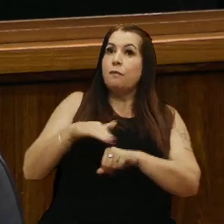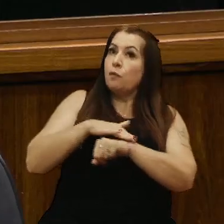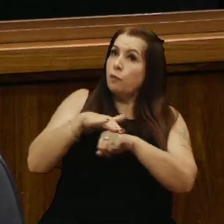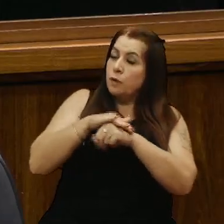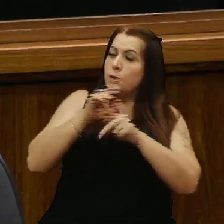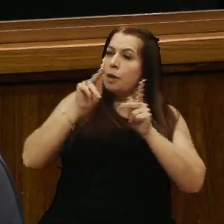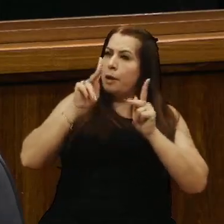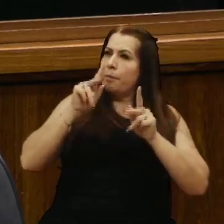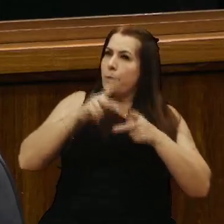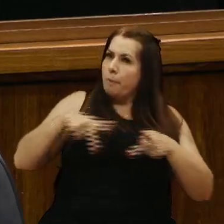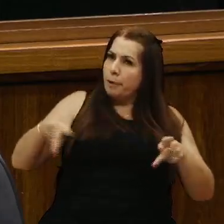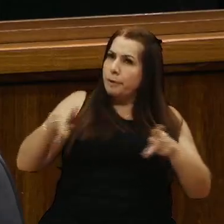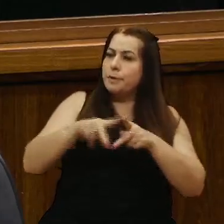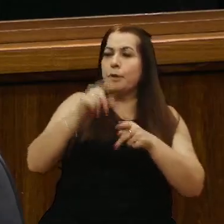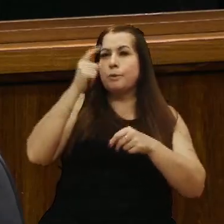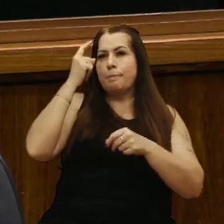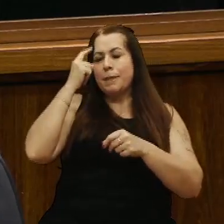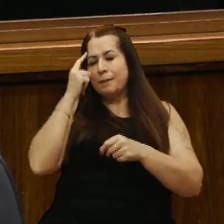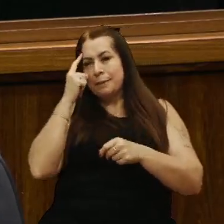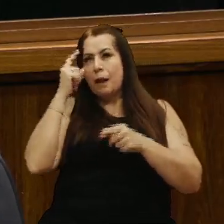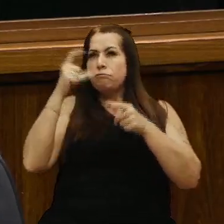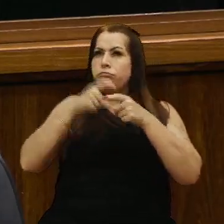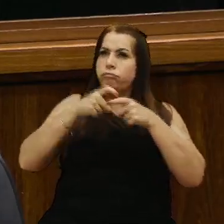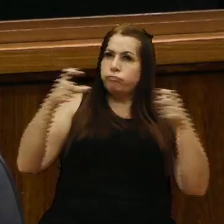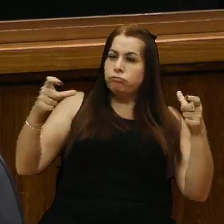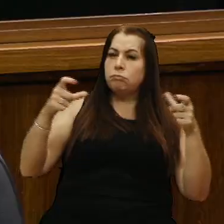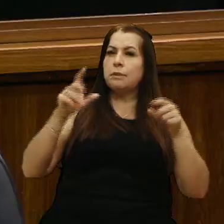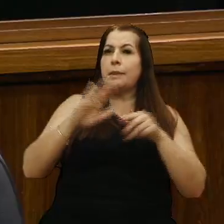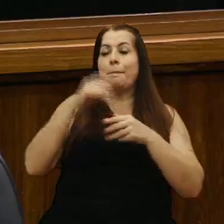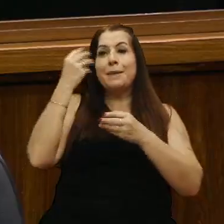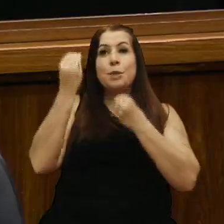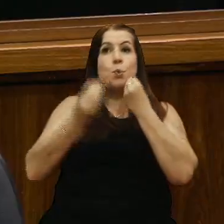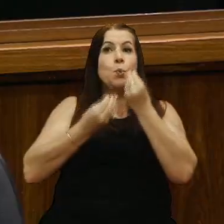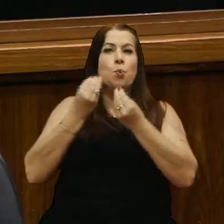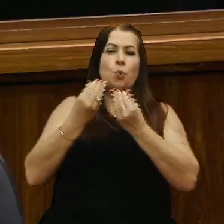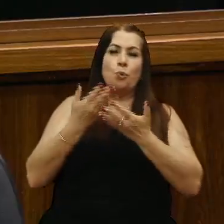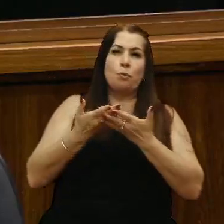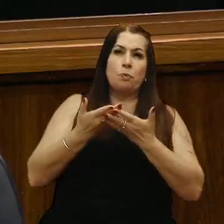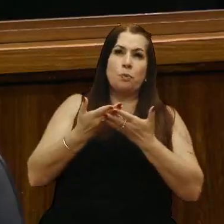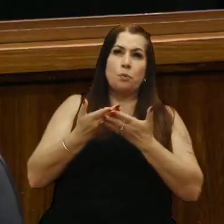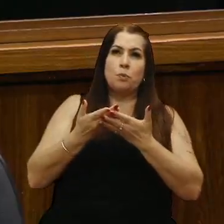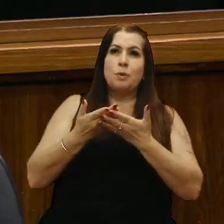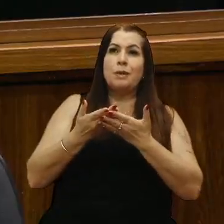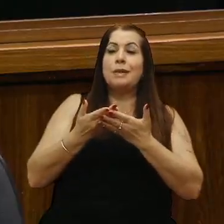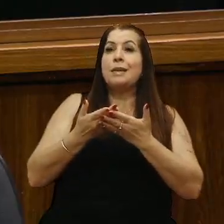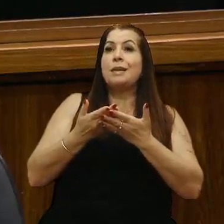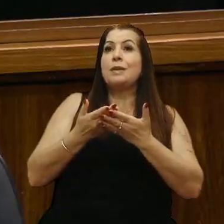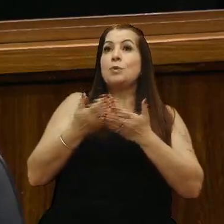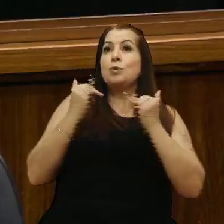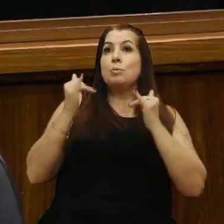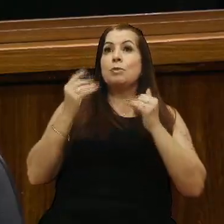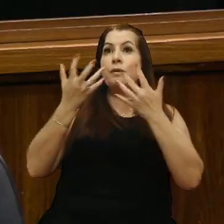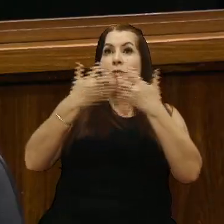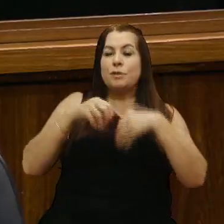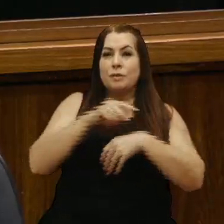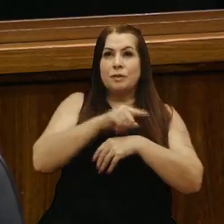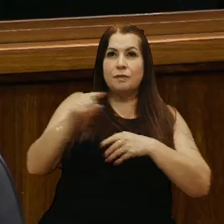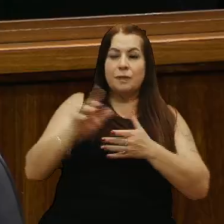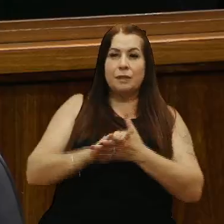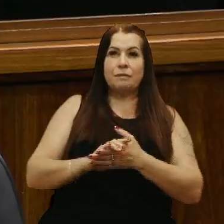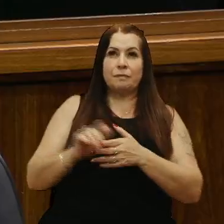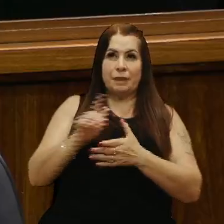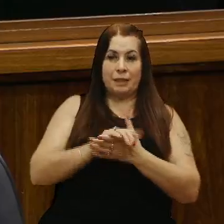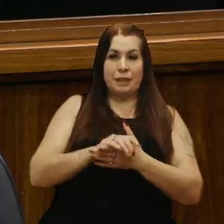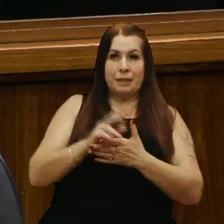com a população, de pensar ampliação, de pensar como que o transporte deve funcionar de acordo com a vivência e com